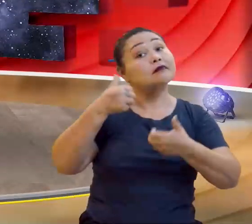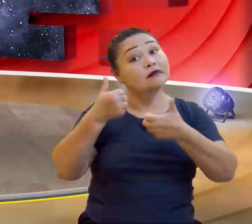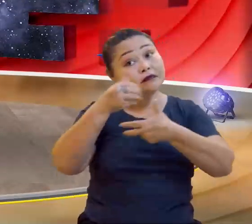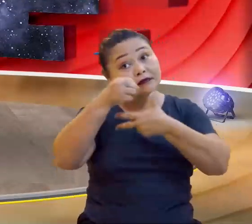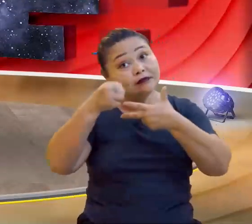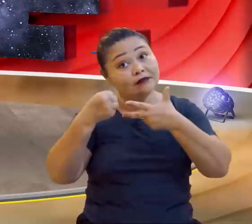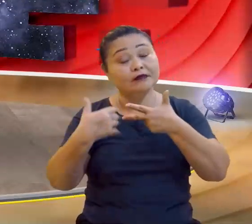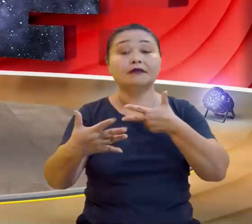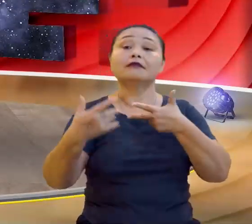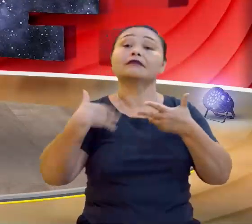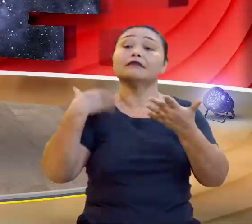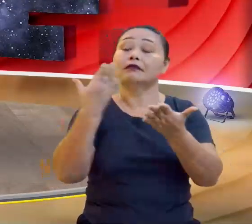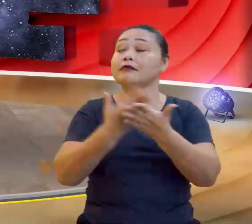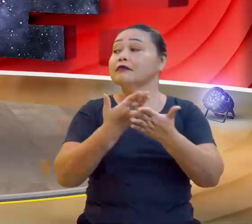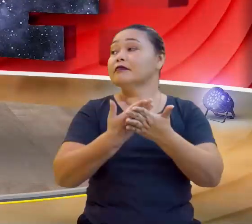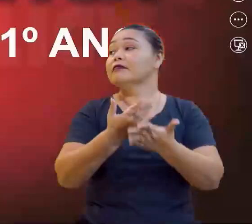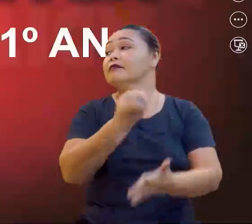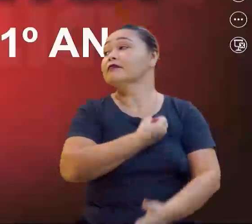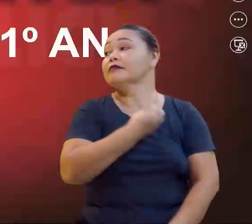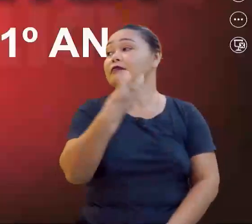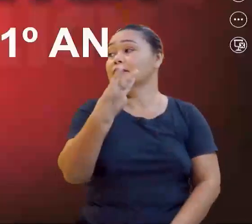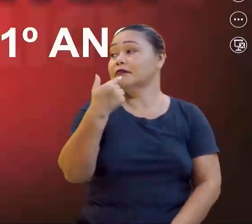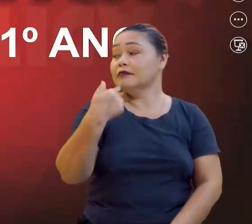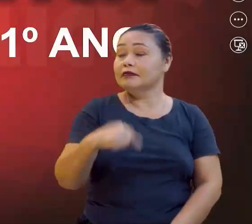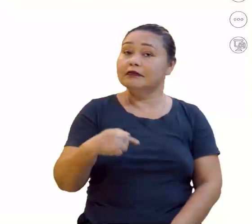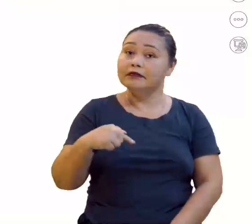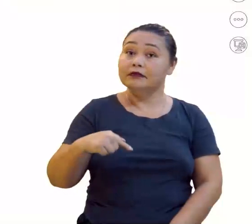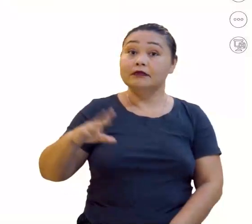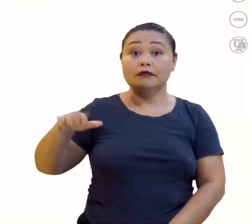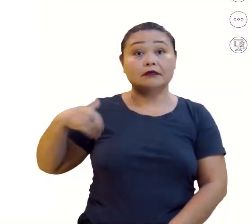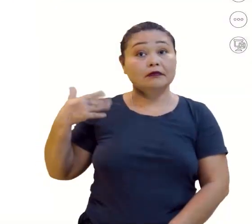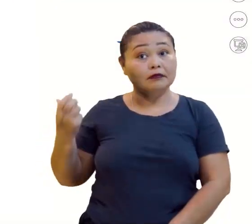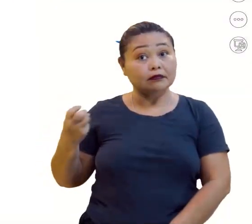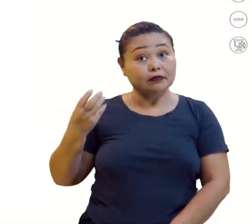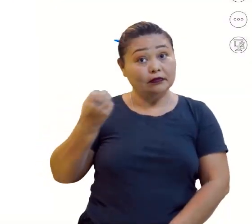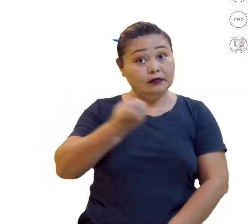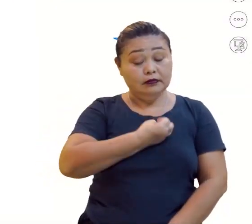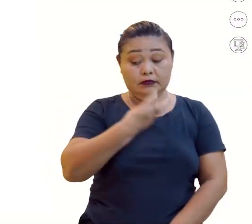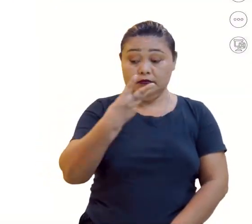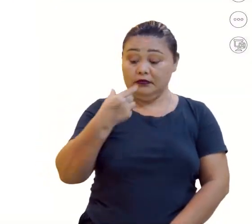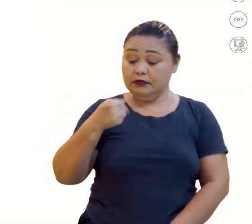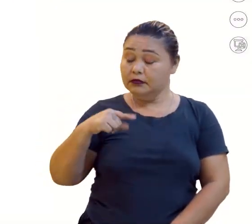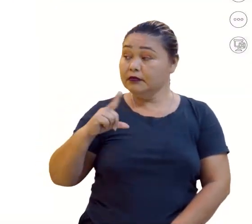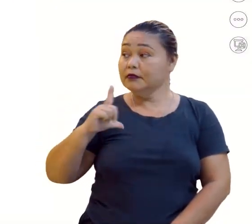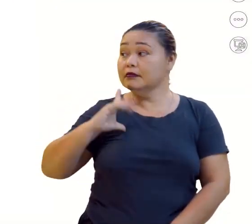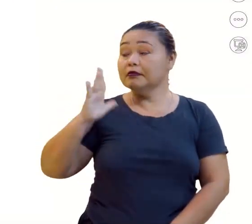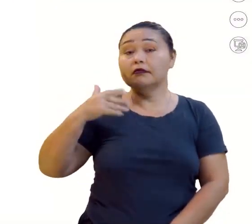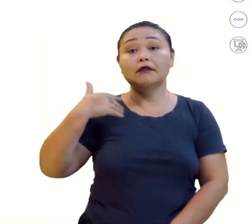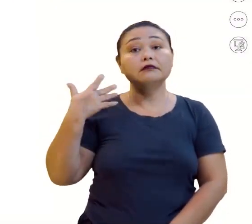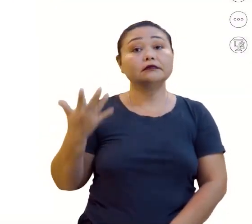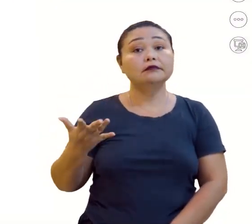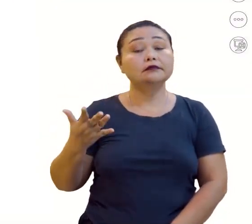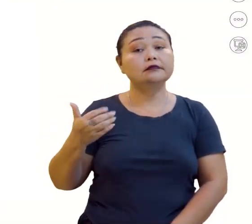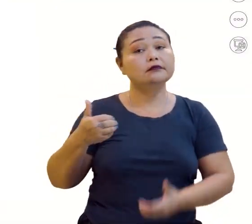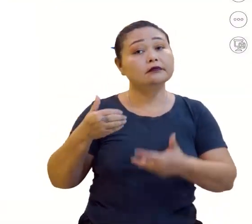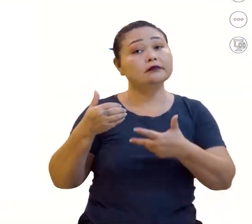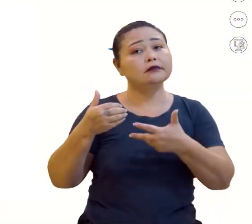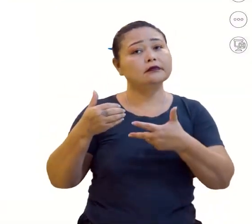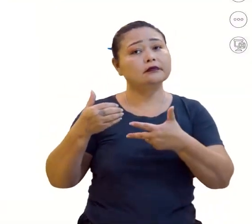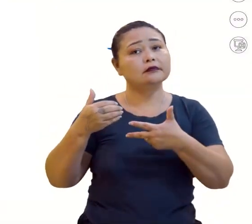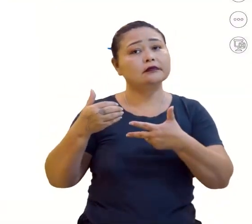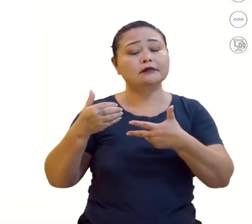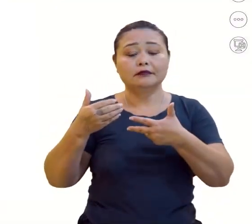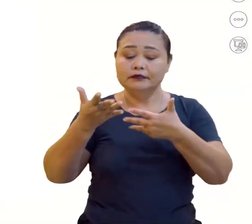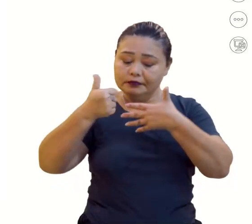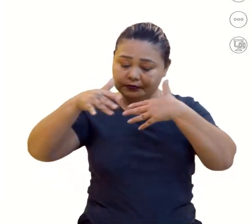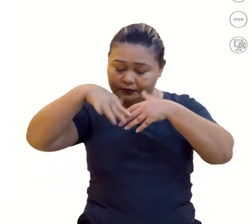a aula de número 37. Olha lá. Na aula de número 37, então a gente vai para essa parte ativar a matemática